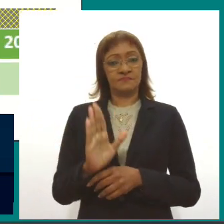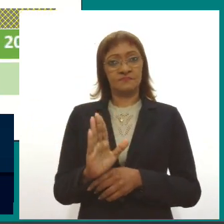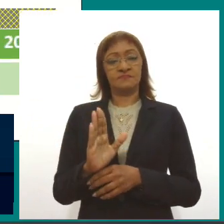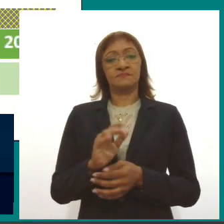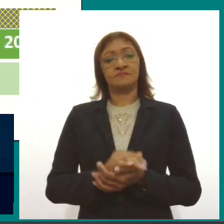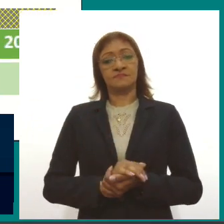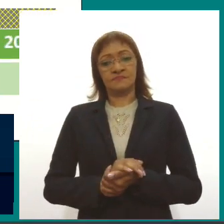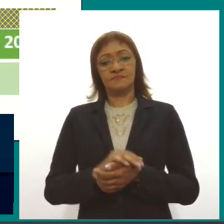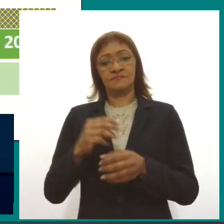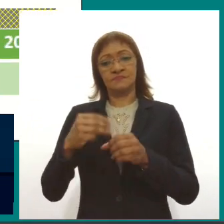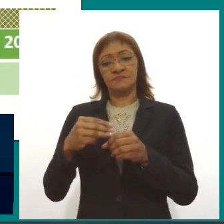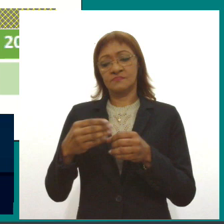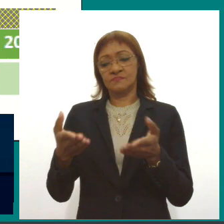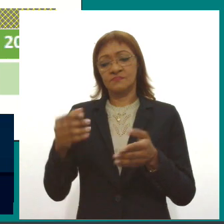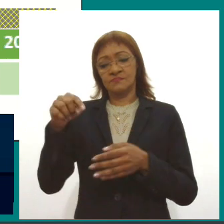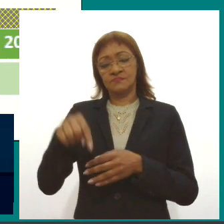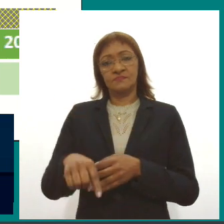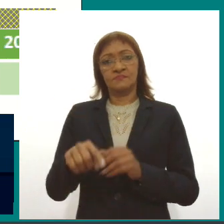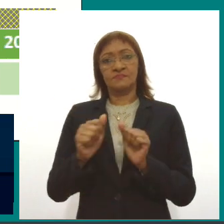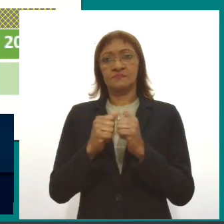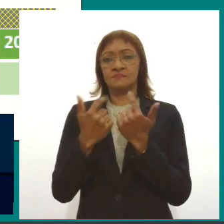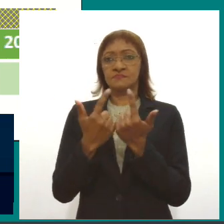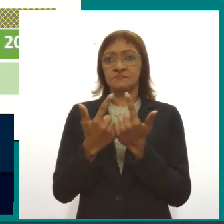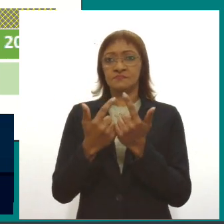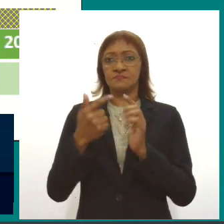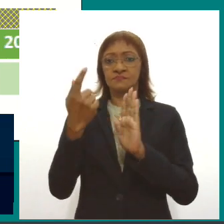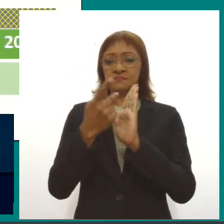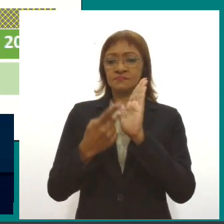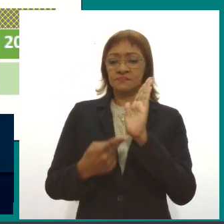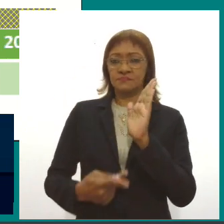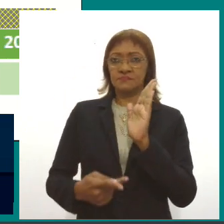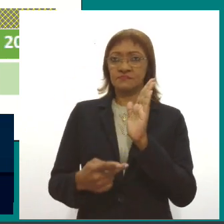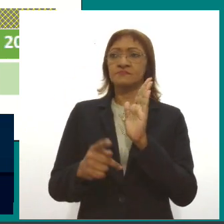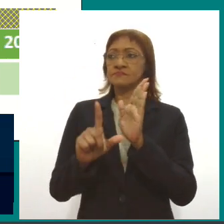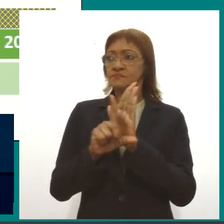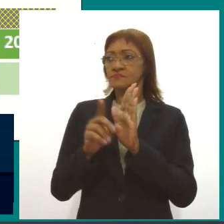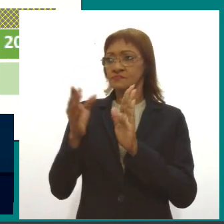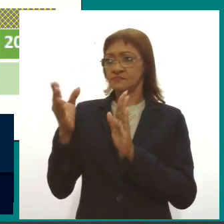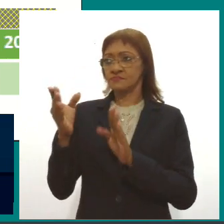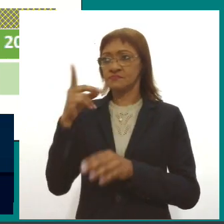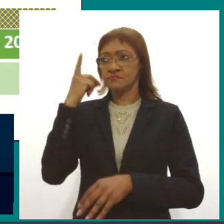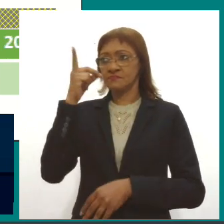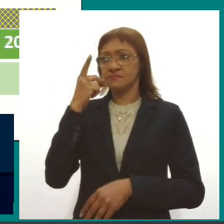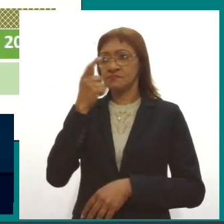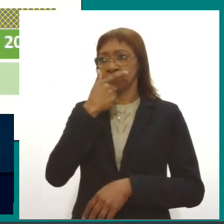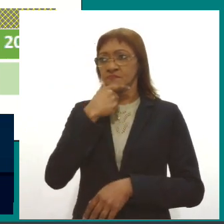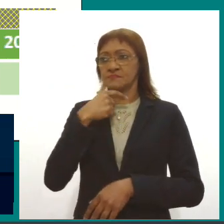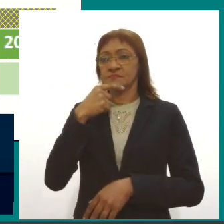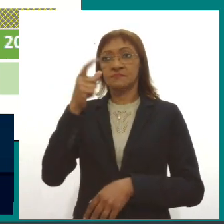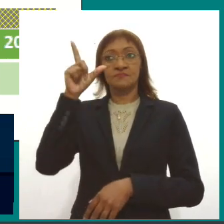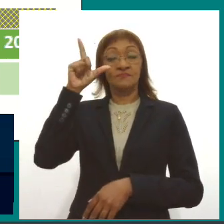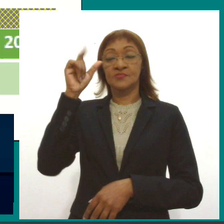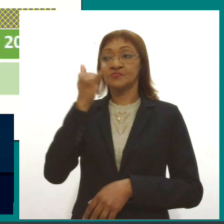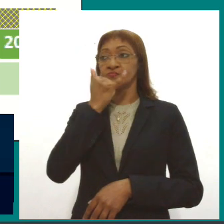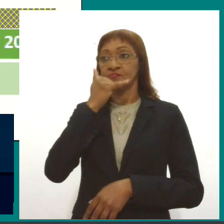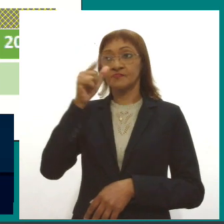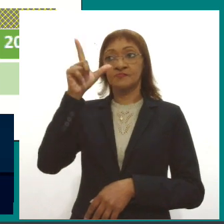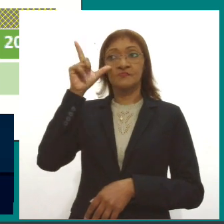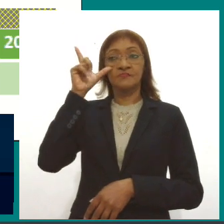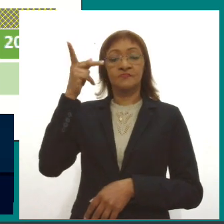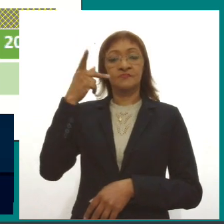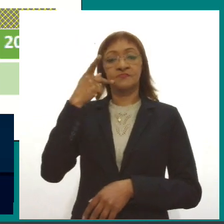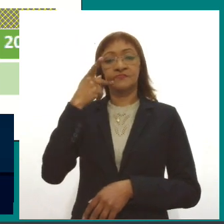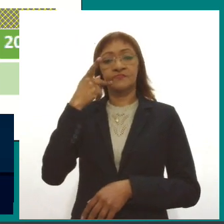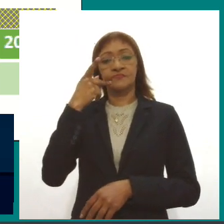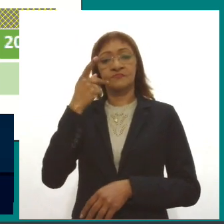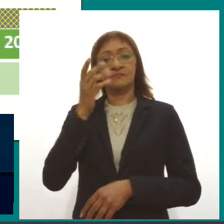municipal. Está aqui nesta casa um projeto de lei, deputado Luciano Pimentel, do CEUP. Esse CEUP, uma